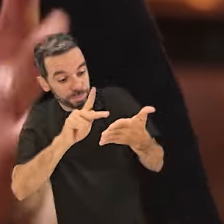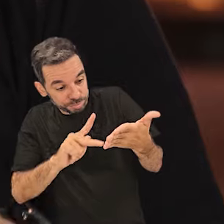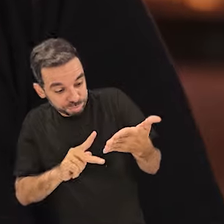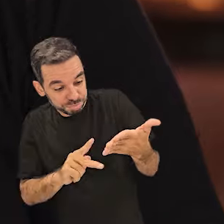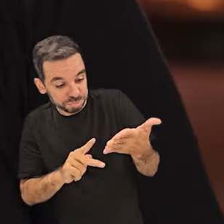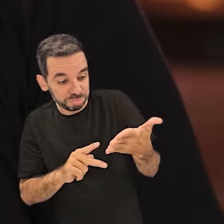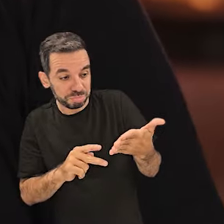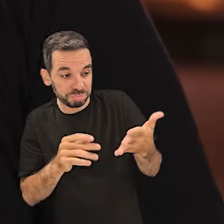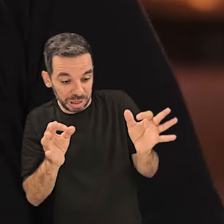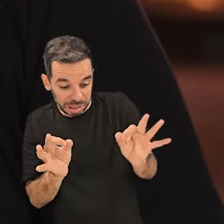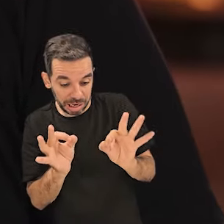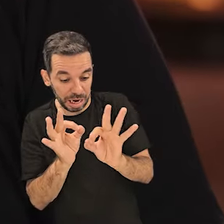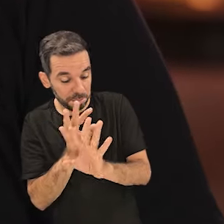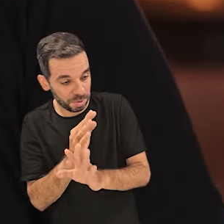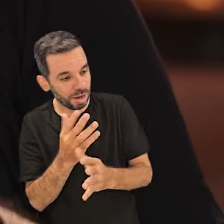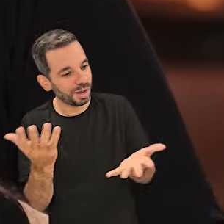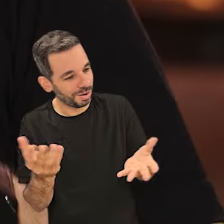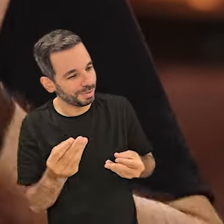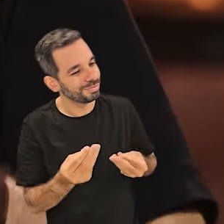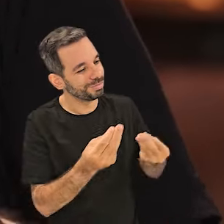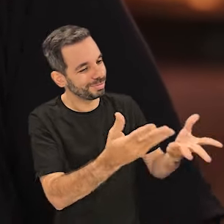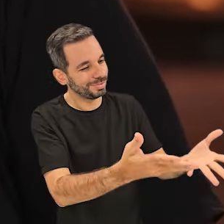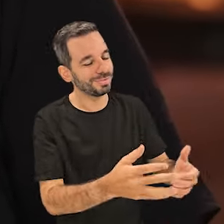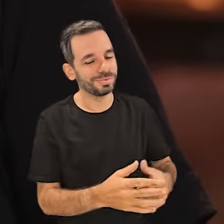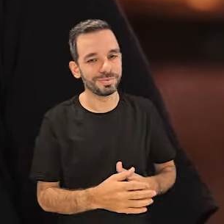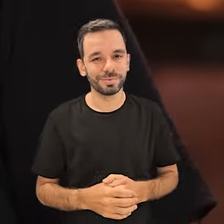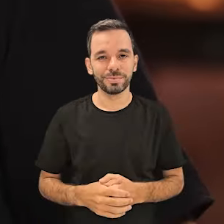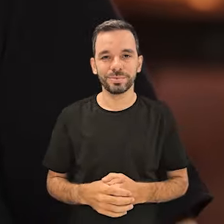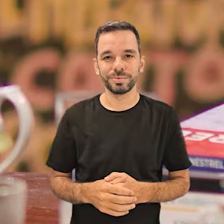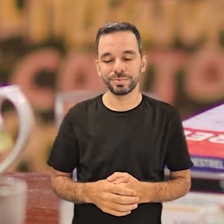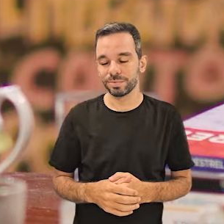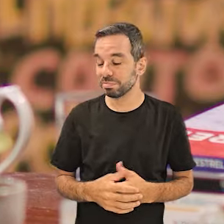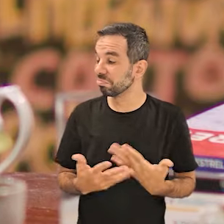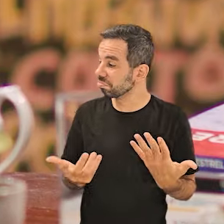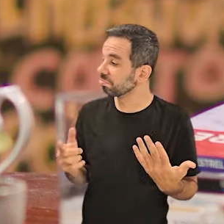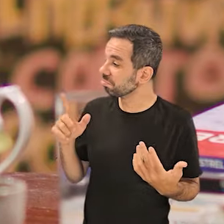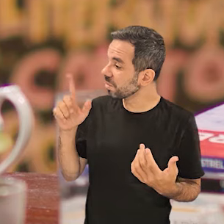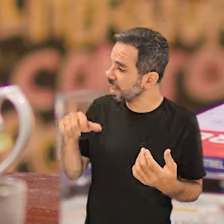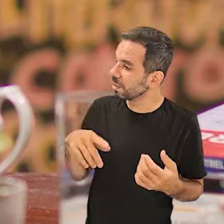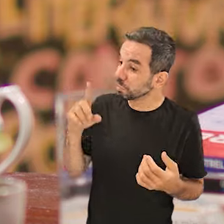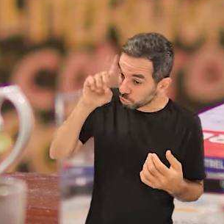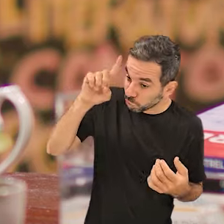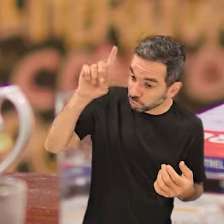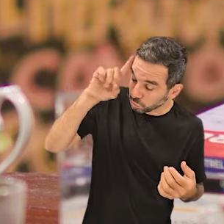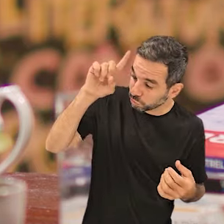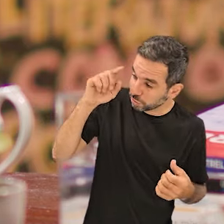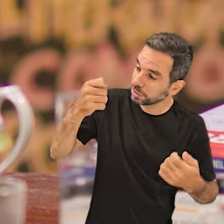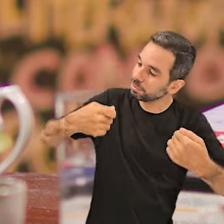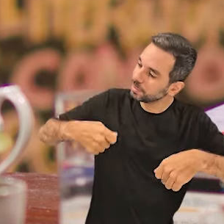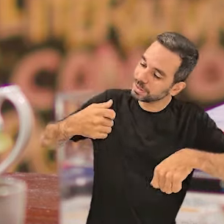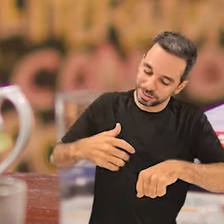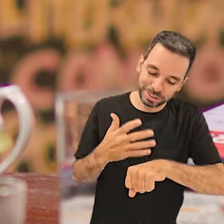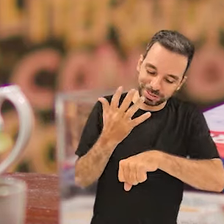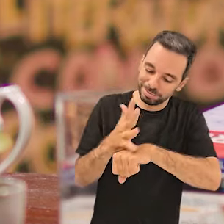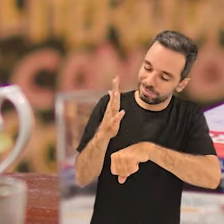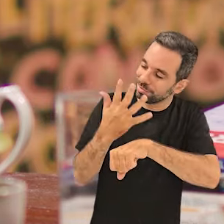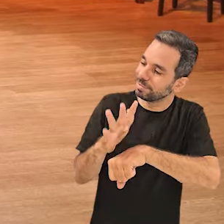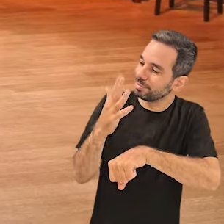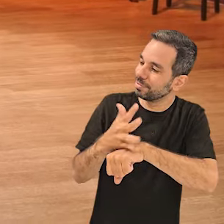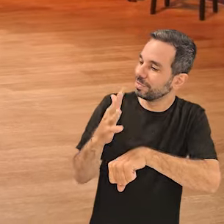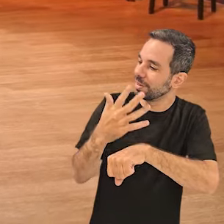com formas. Foi um exercício, mas é um exercício que veio do coração. É um exercício diário e que lapida o escritor.